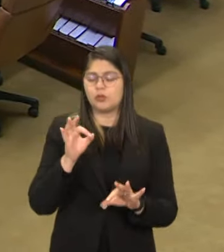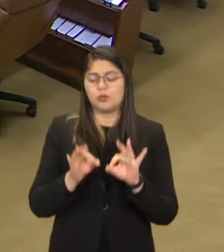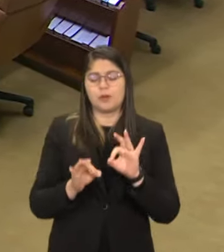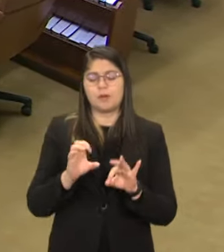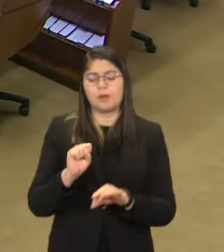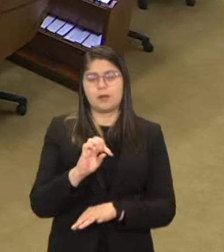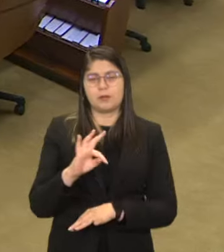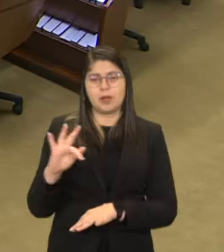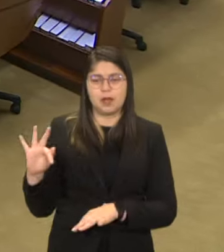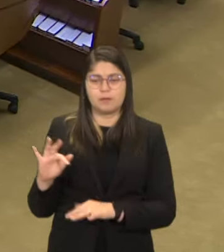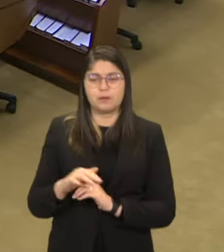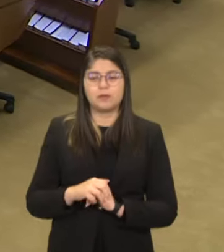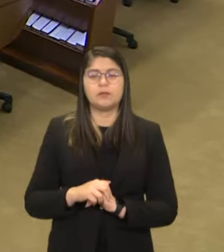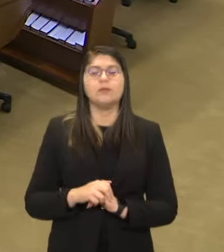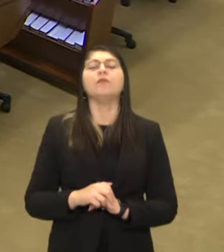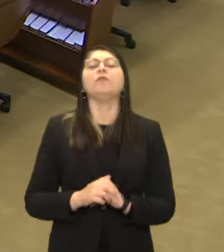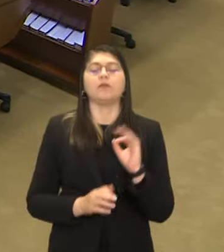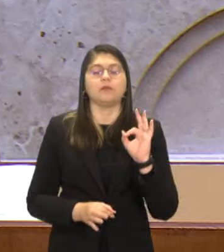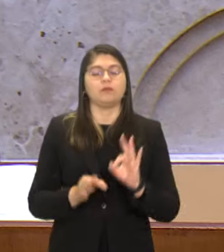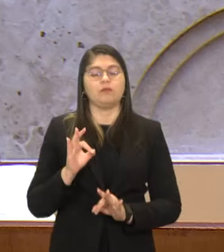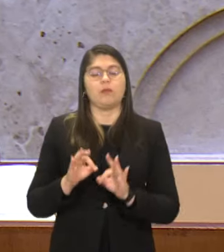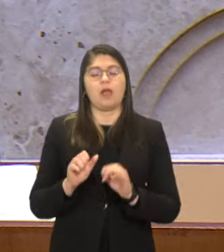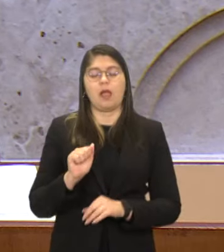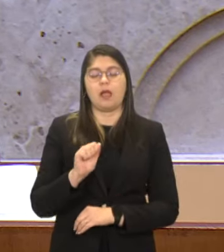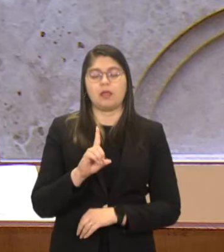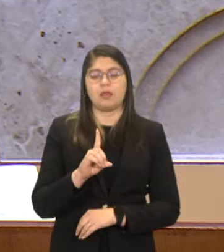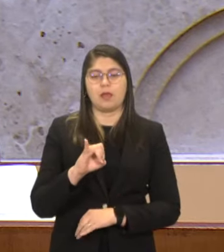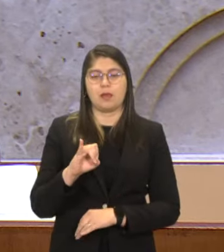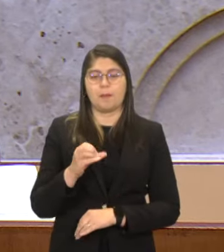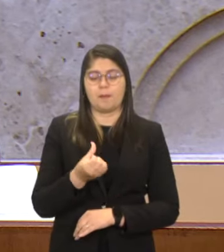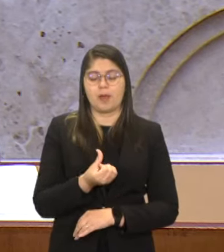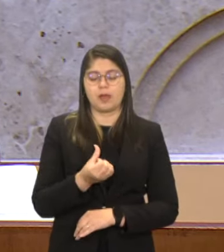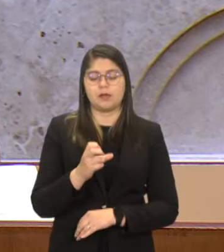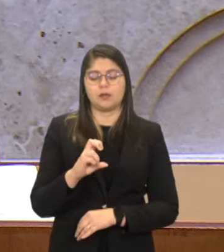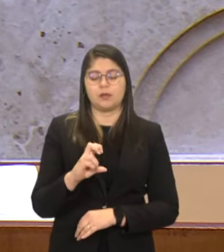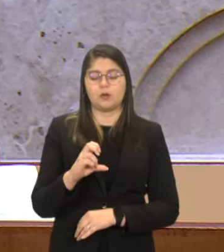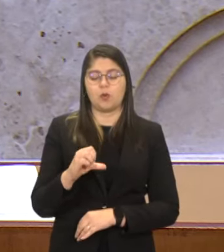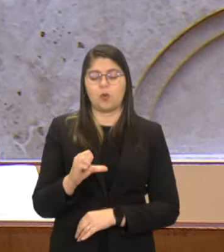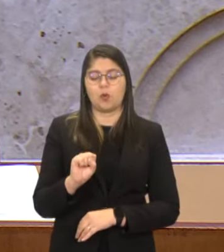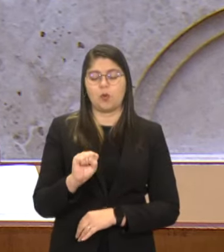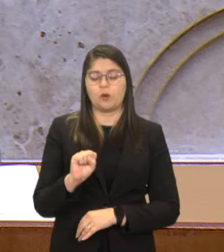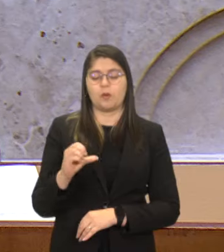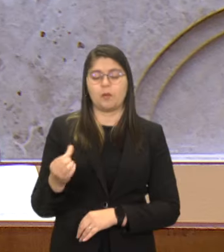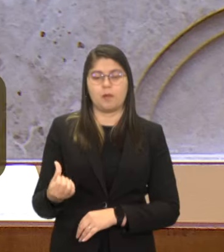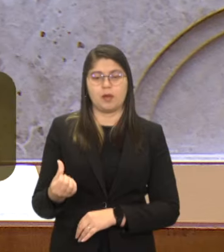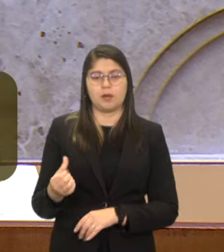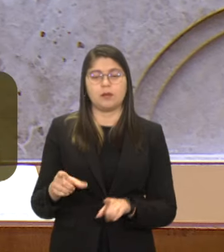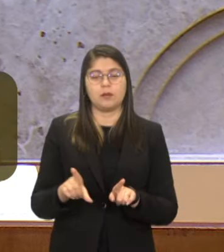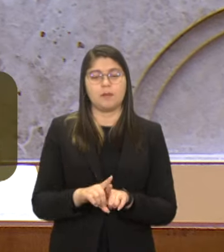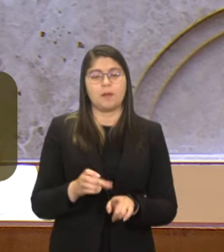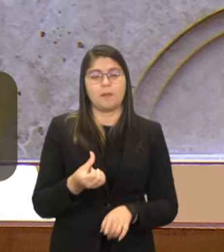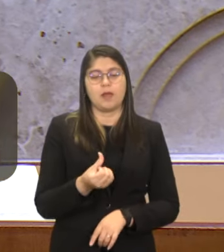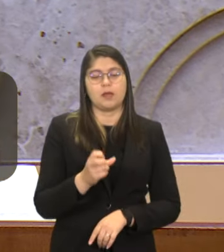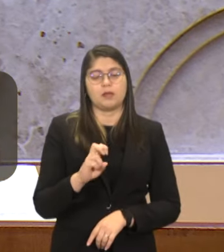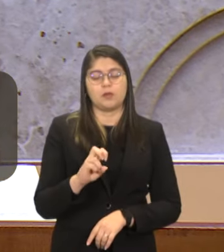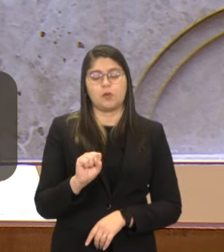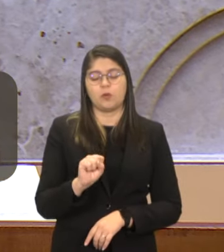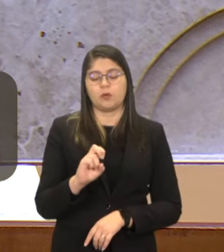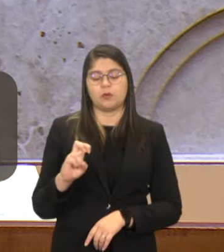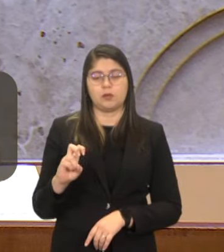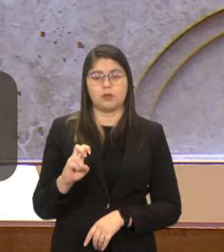Supremo. O julgamento das ADIs 6586 e 6587 da relatoria do ministro Ricardo Lewandowski,